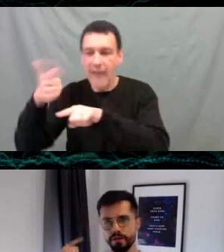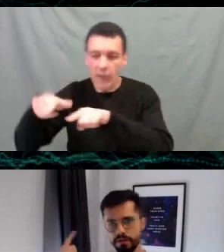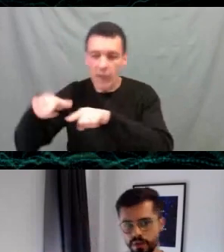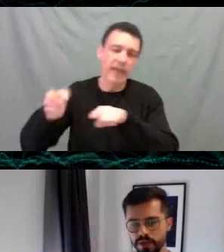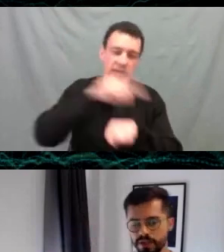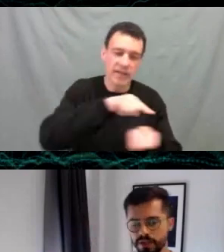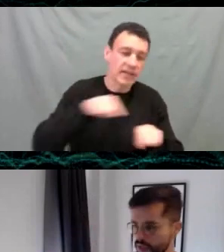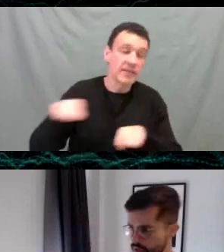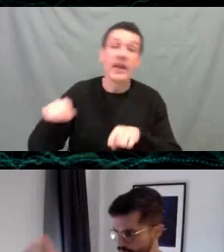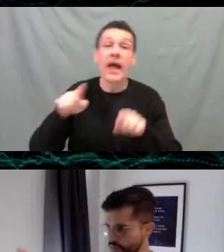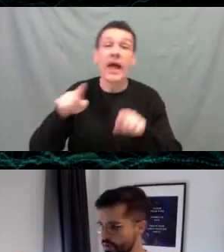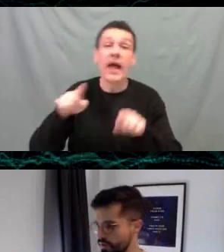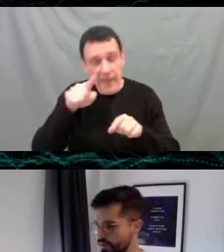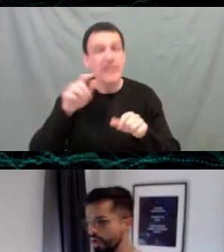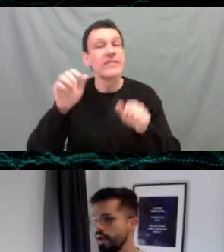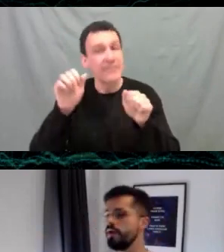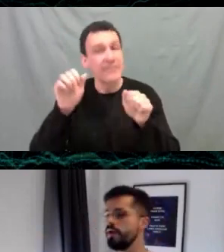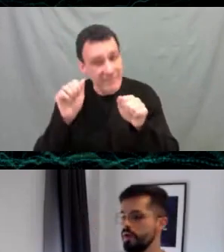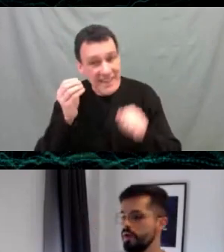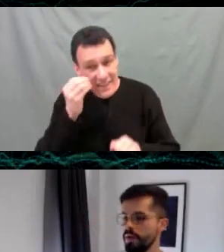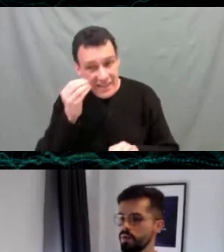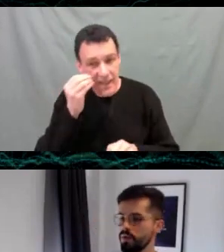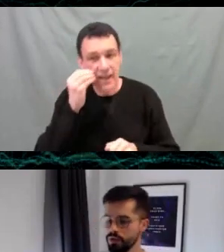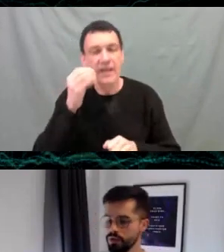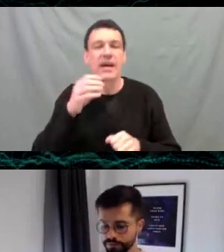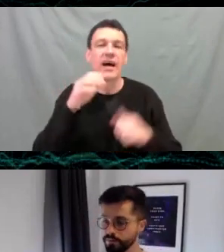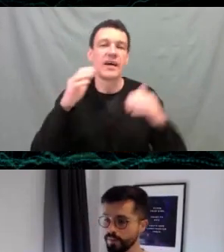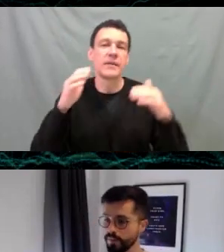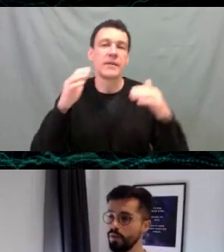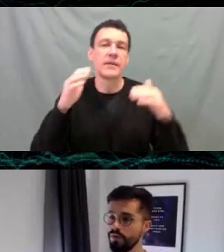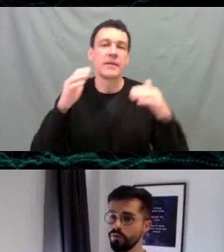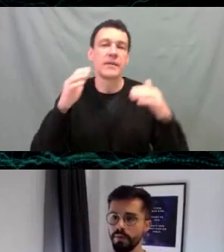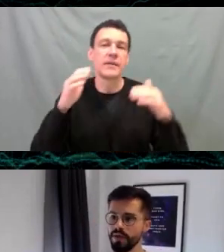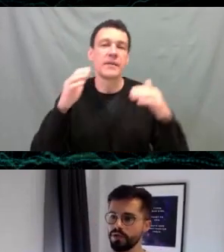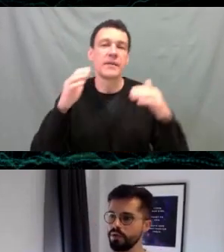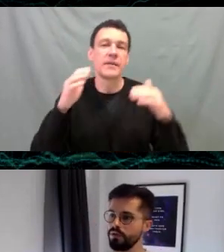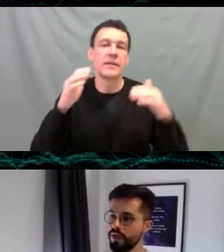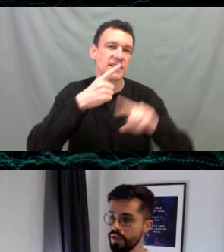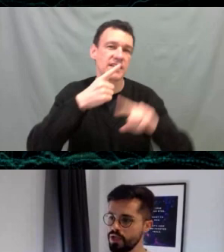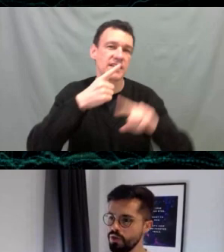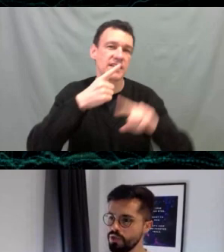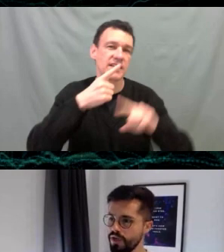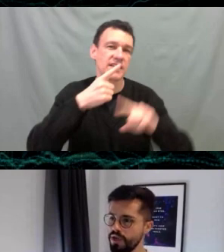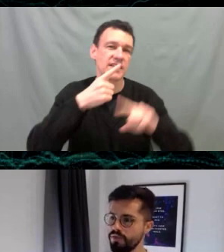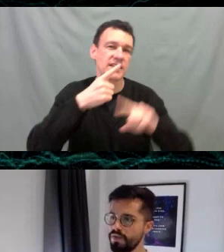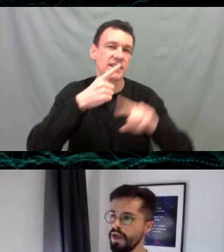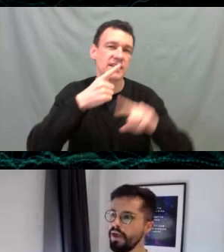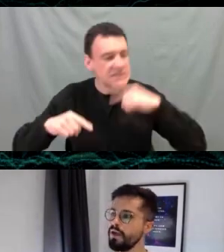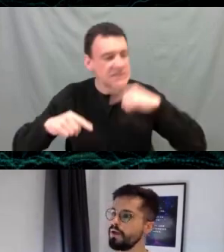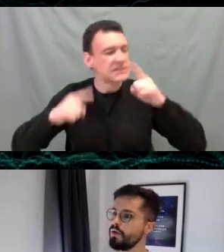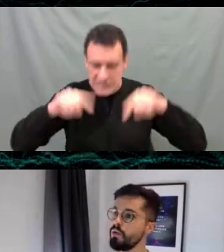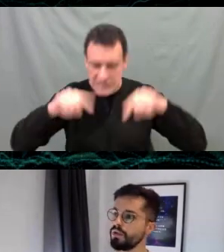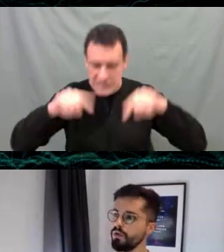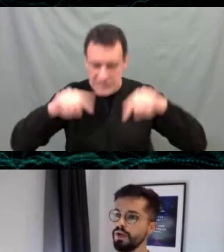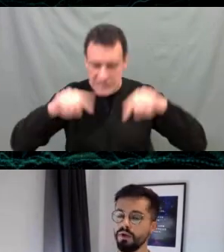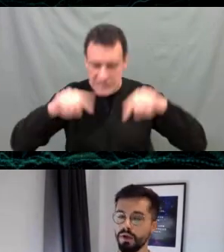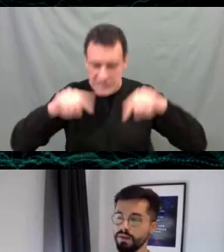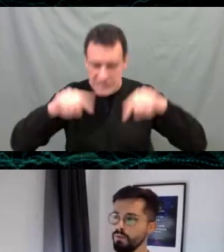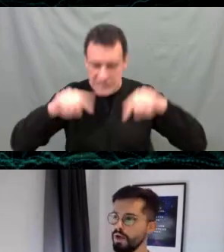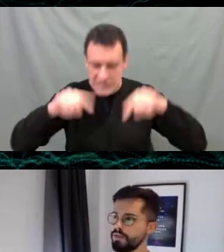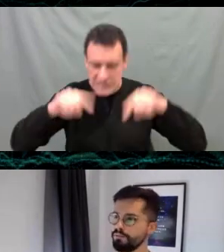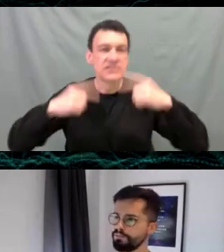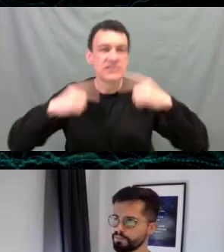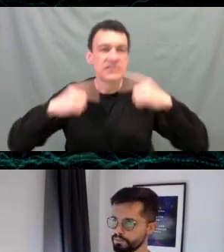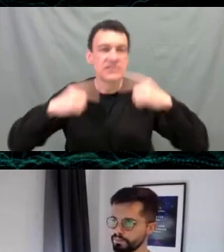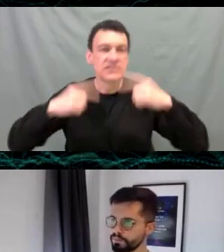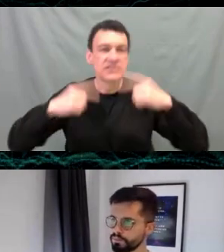retornou ele vai dormir mais um pouquinho e vai voltar lá e vai procurar de novo então eventualmente O que que a gente pode vir aqui ver é como que